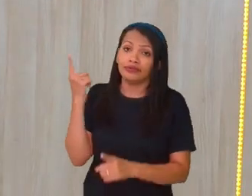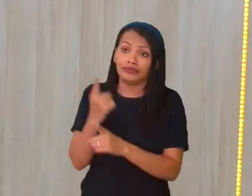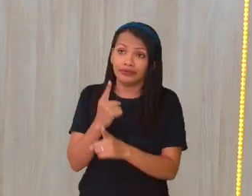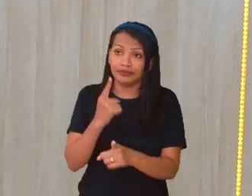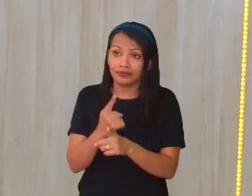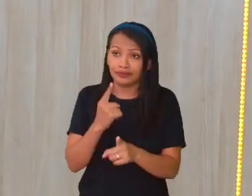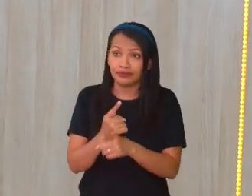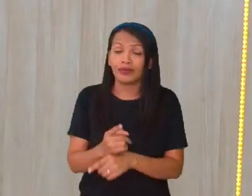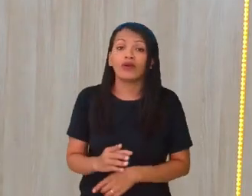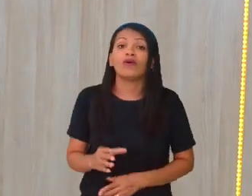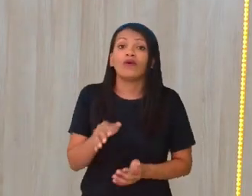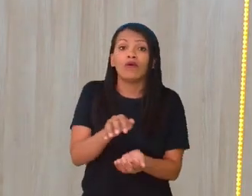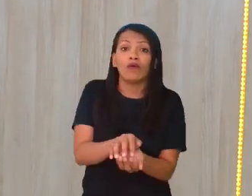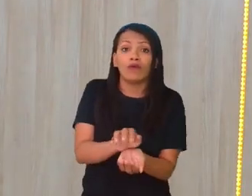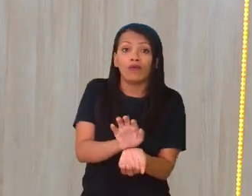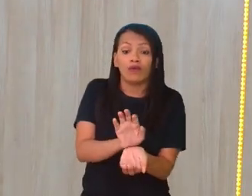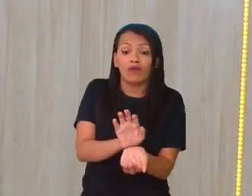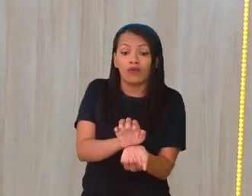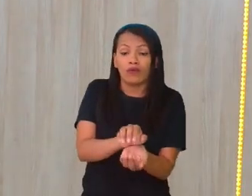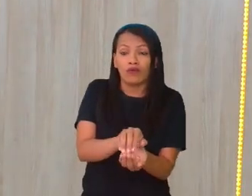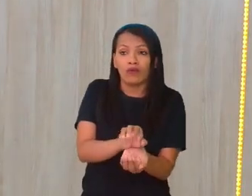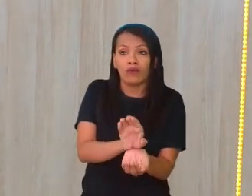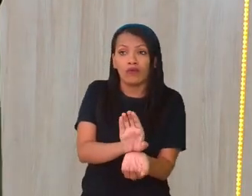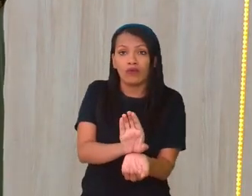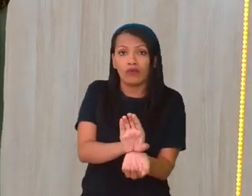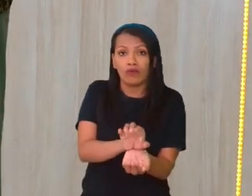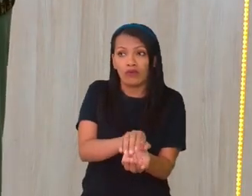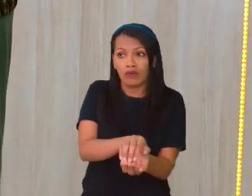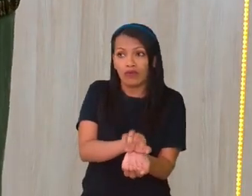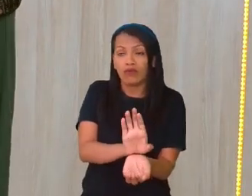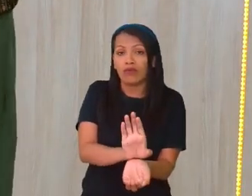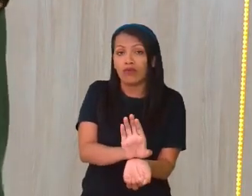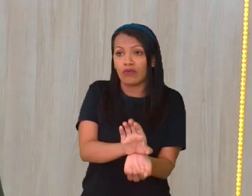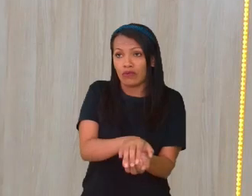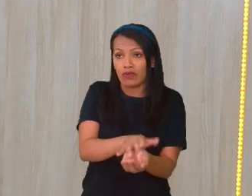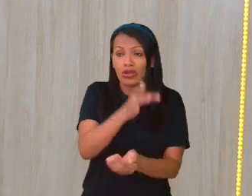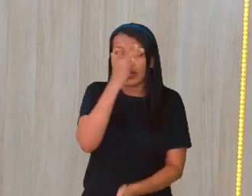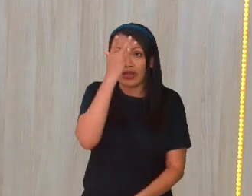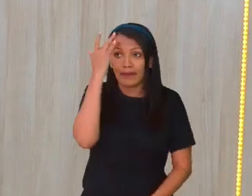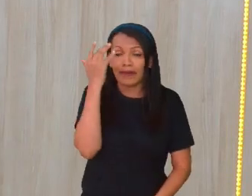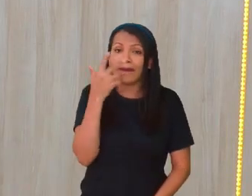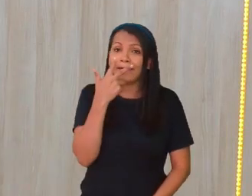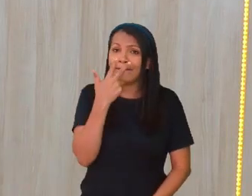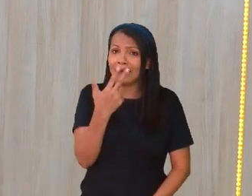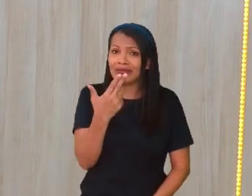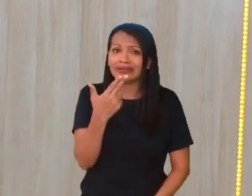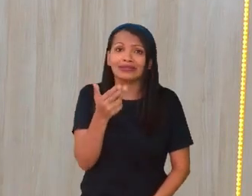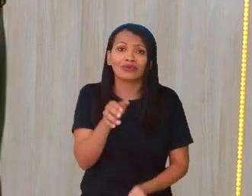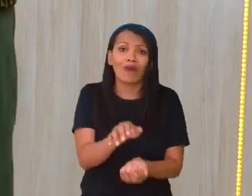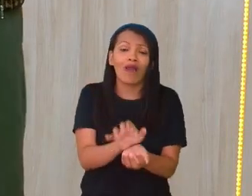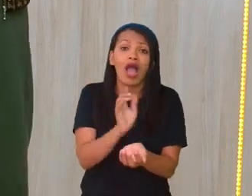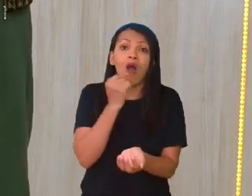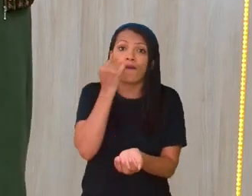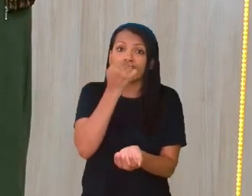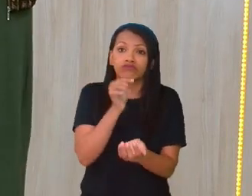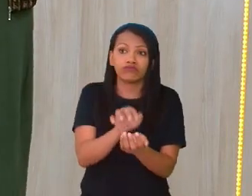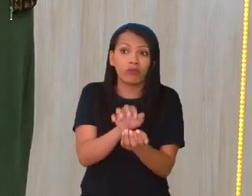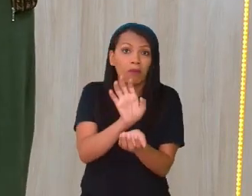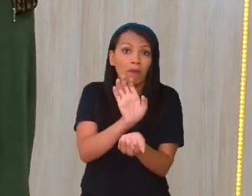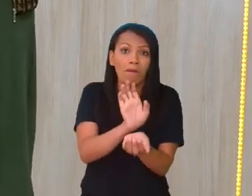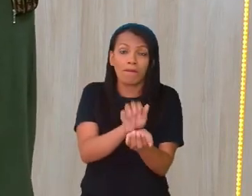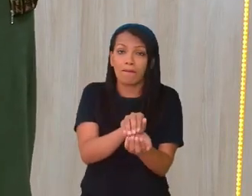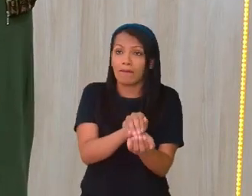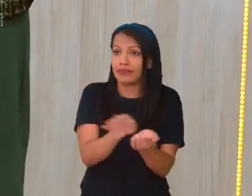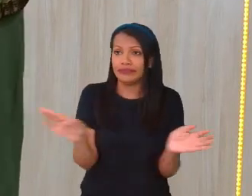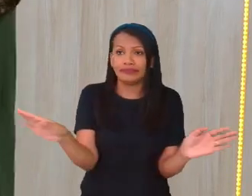ostra dentro do mar. Olha só, ela abrindo e fechando. As pessoas dizem que é a boca dela, tá? Mas ela não tem bem uma estrutura, a